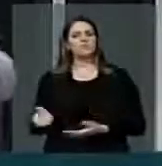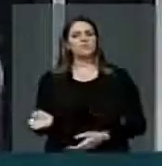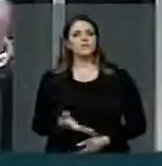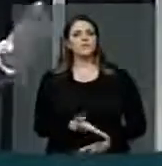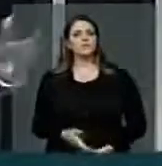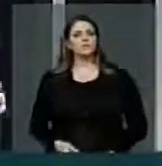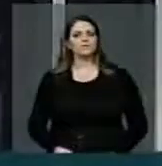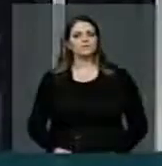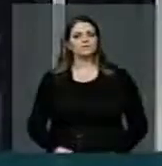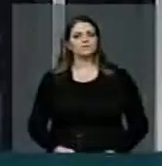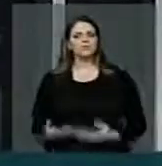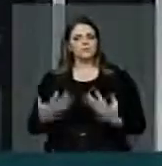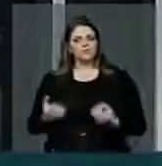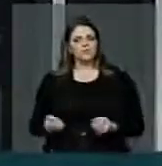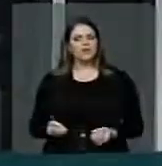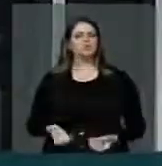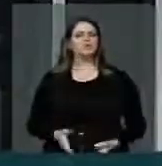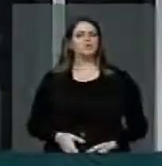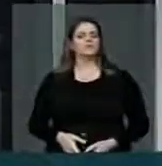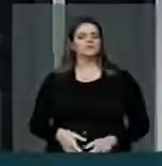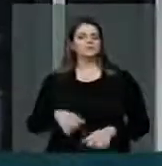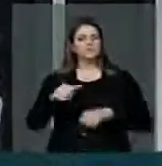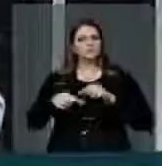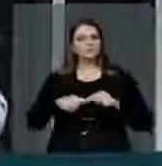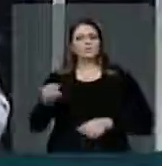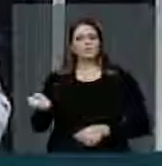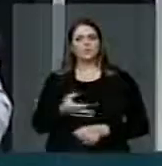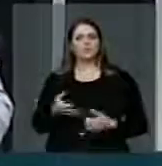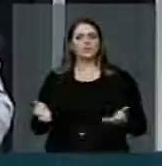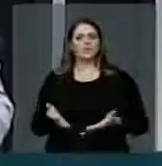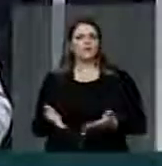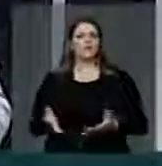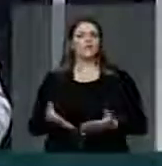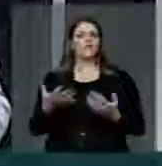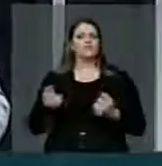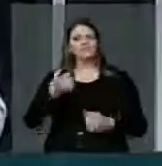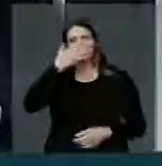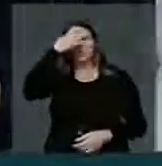se desvestir do debate eleitoral e vamos...